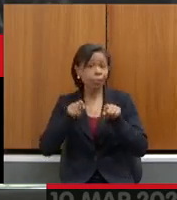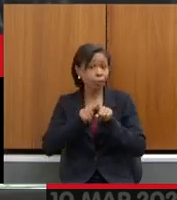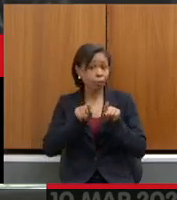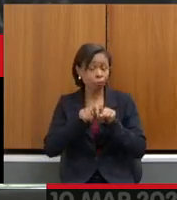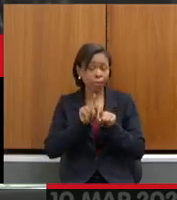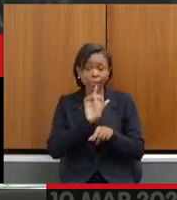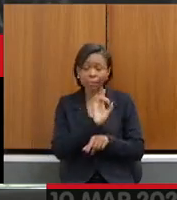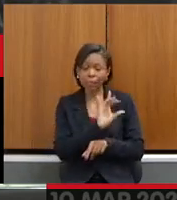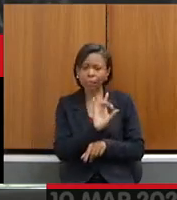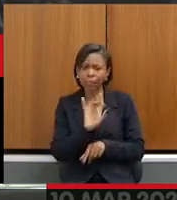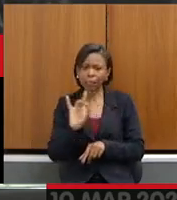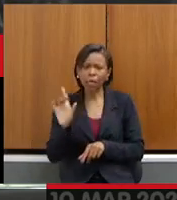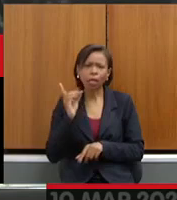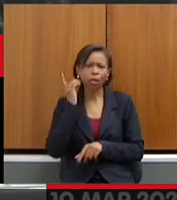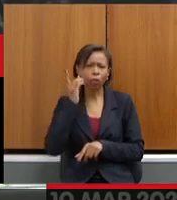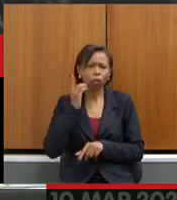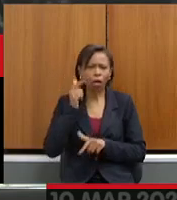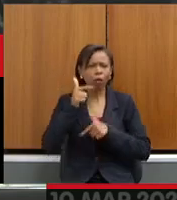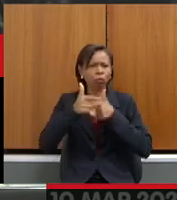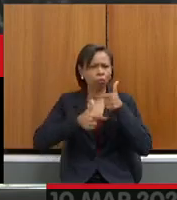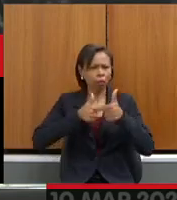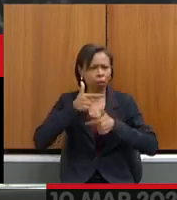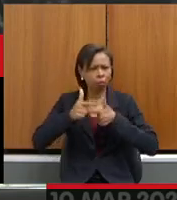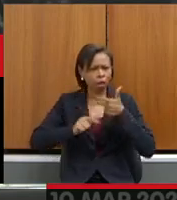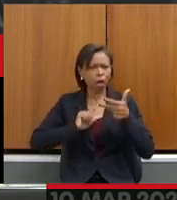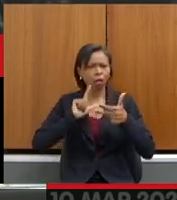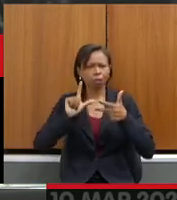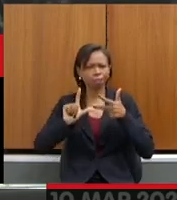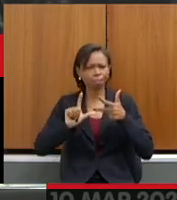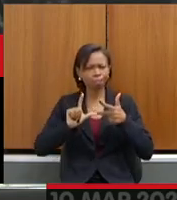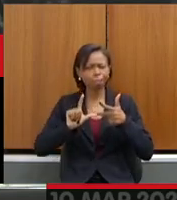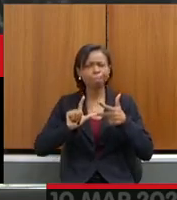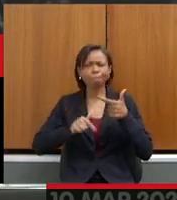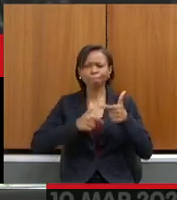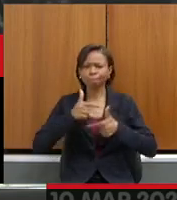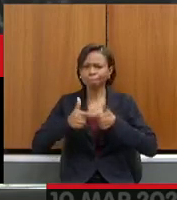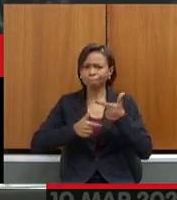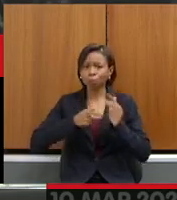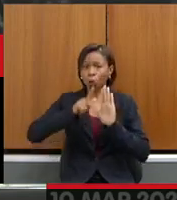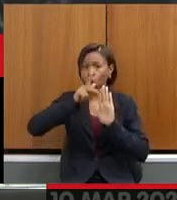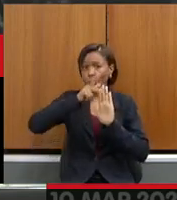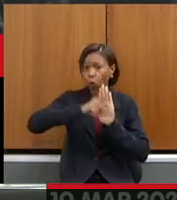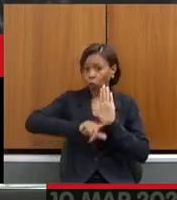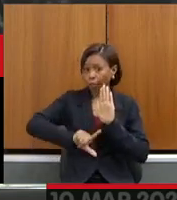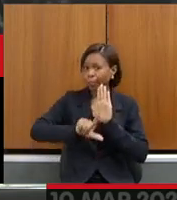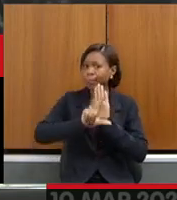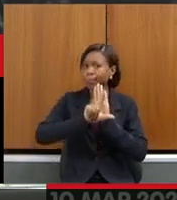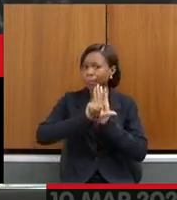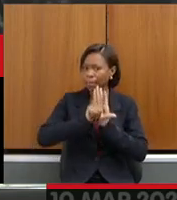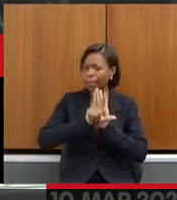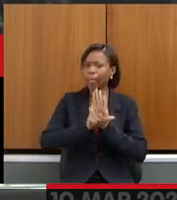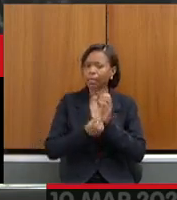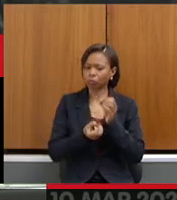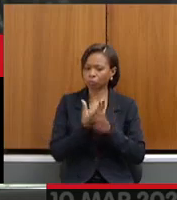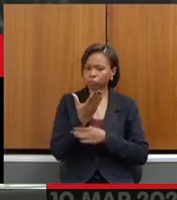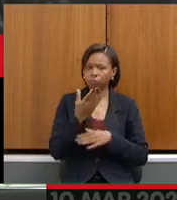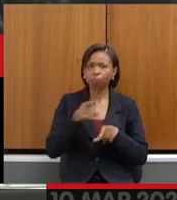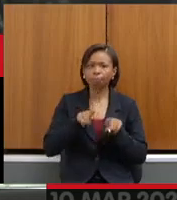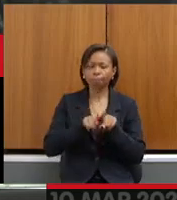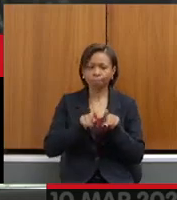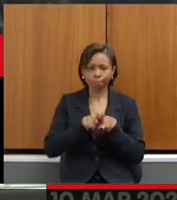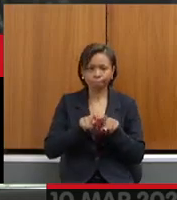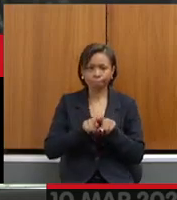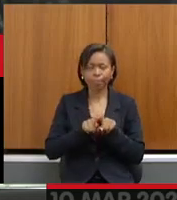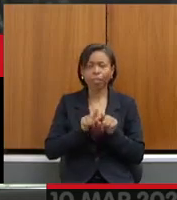de cada parlamentar muita coisa foi feita através do projeto de leis é que